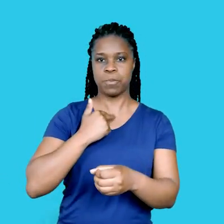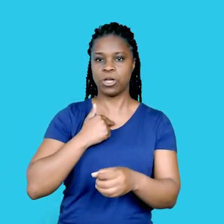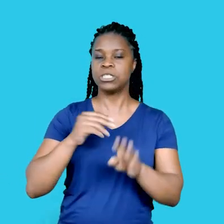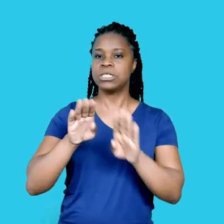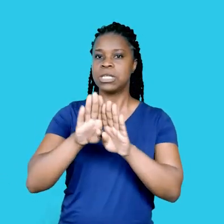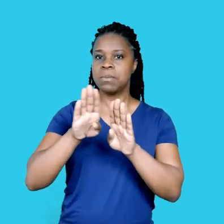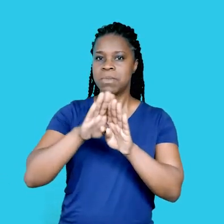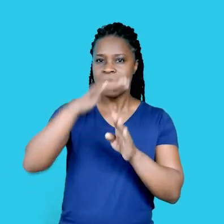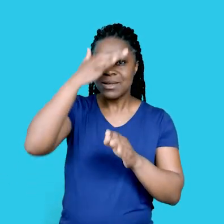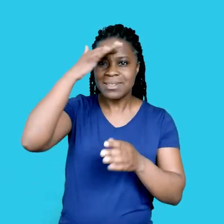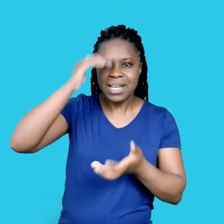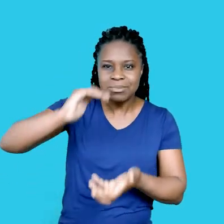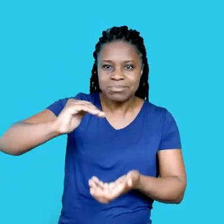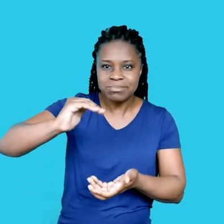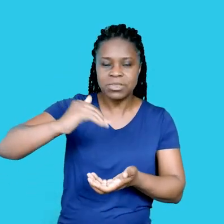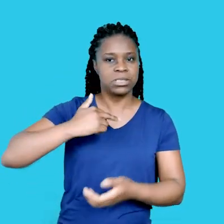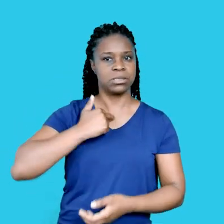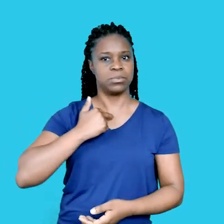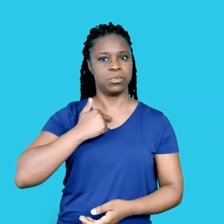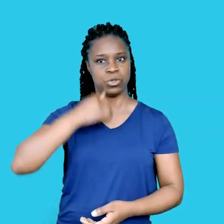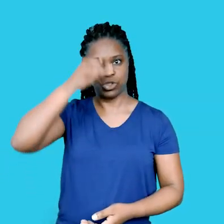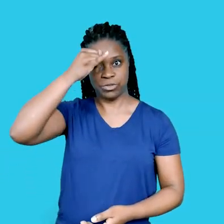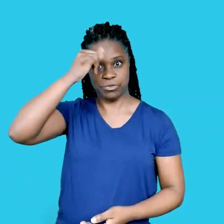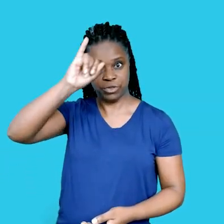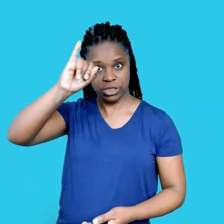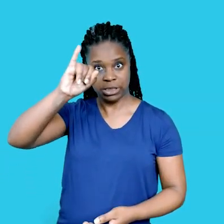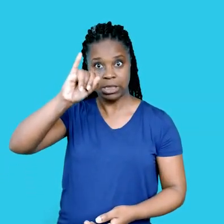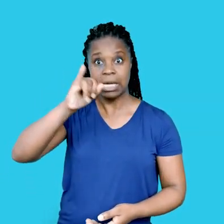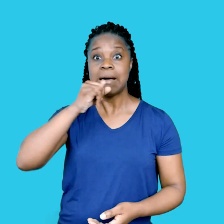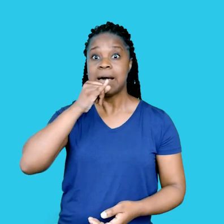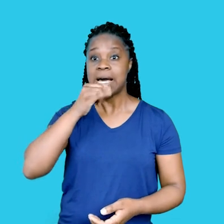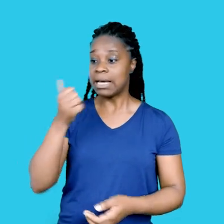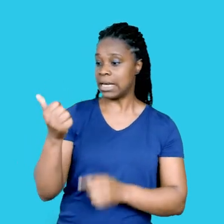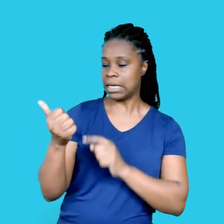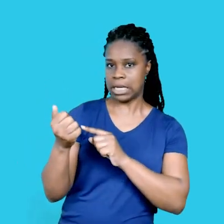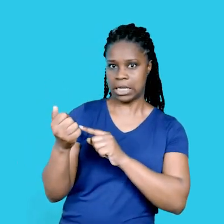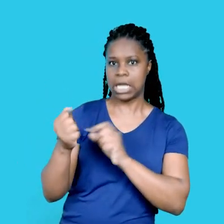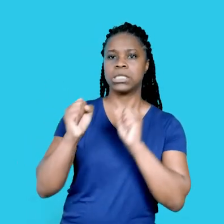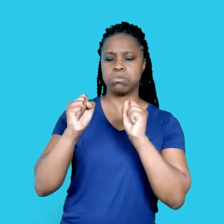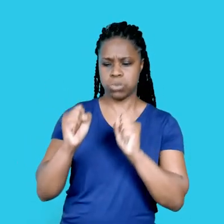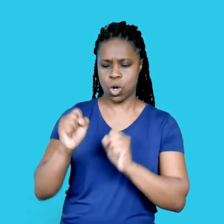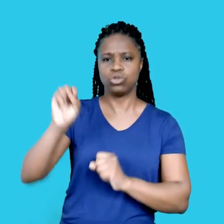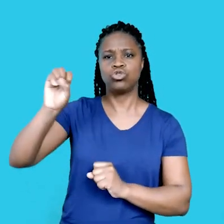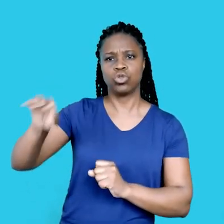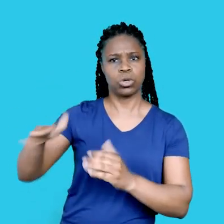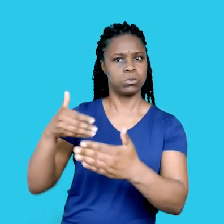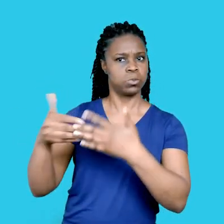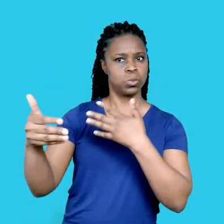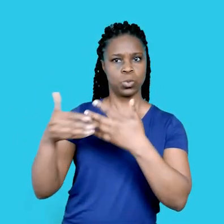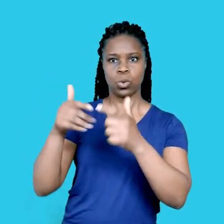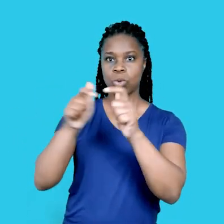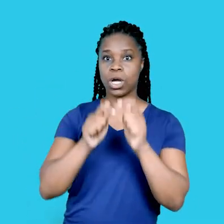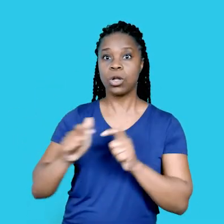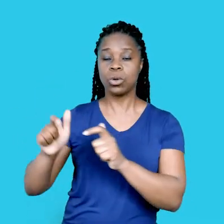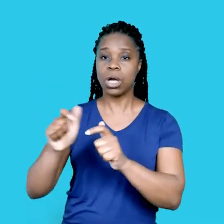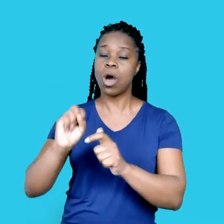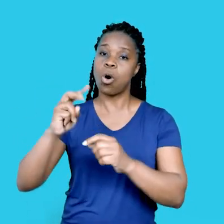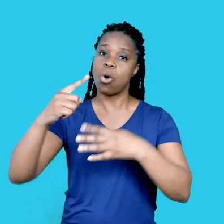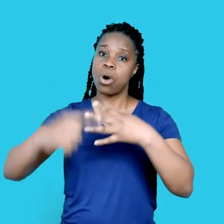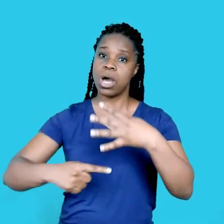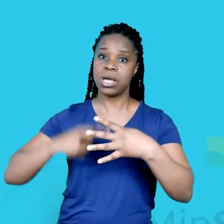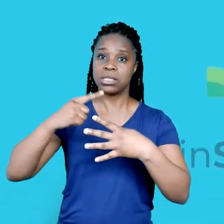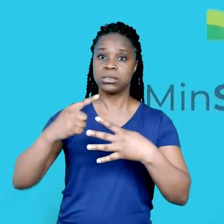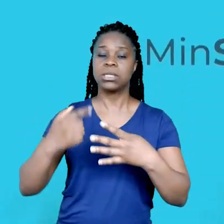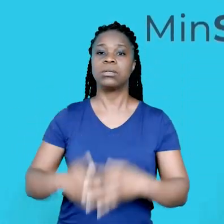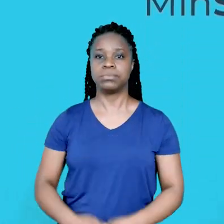não utilize garrafas PET para o descarte. A caneta sem a agulha pode ser descartada no lixo comum ou